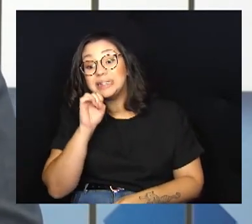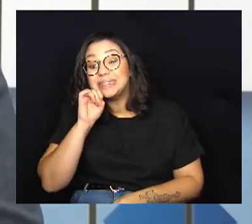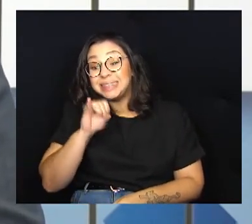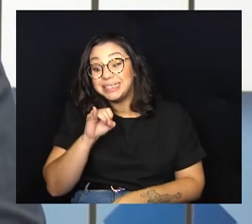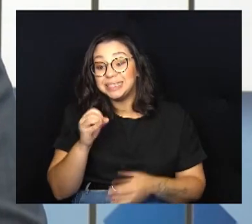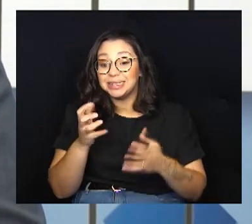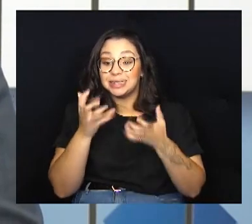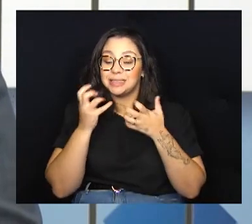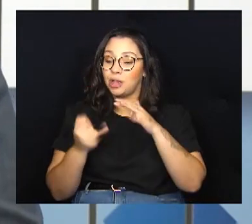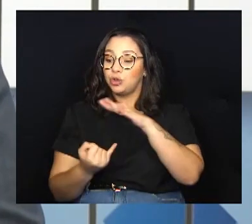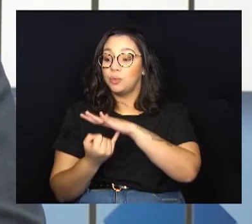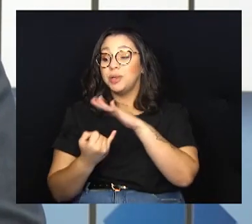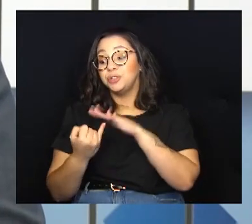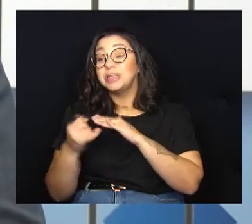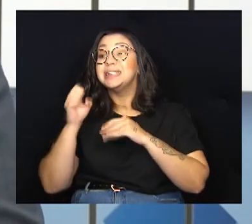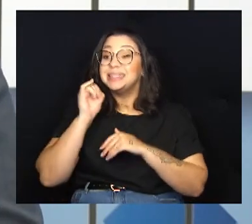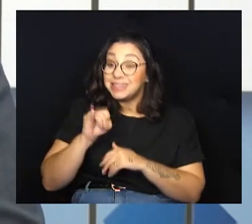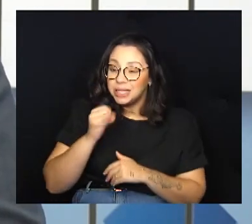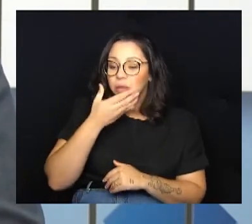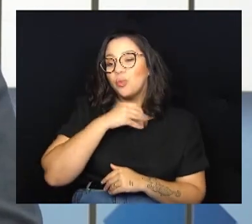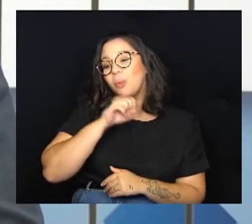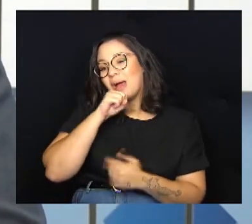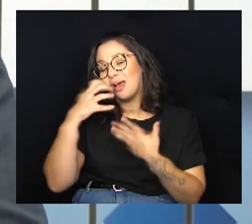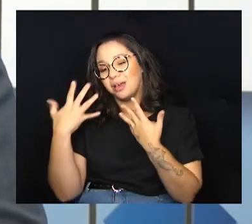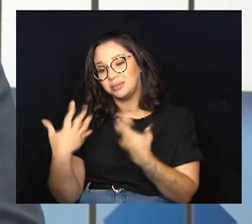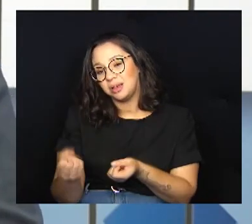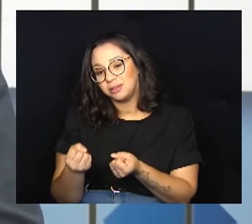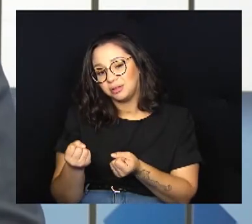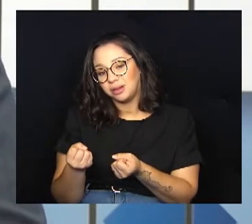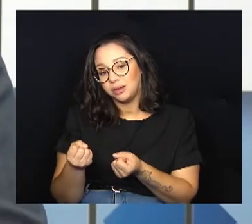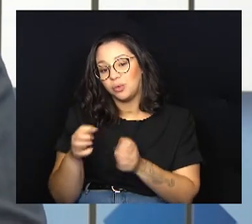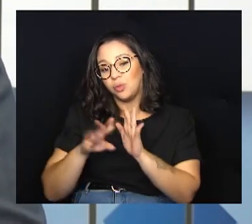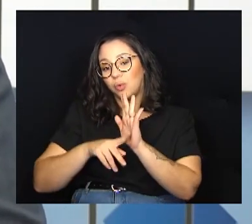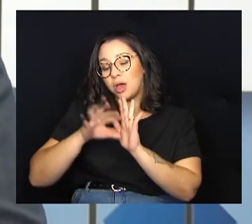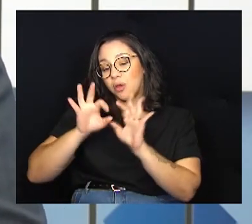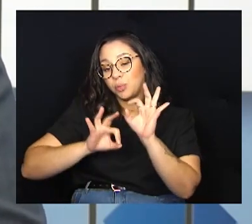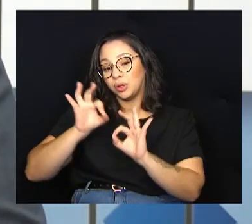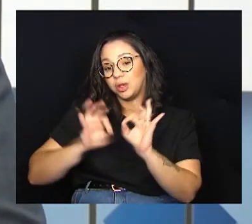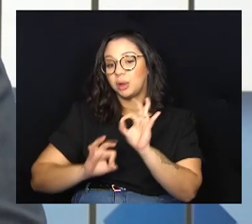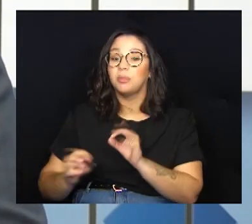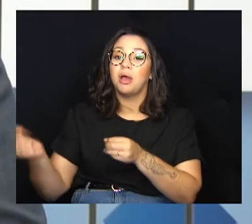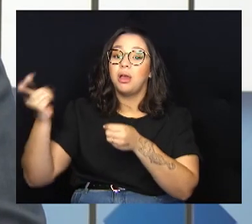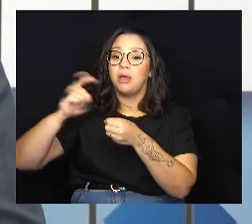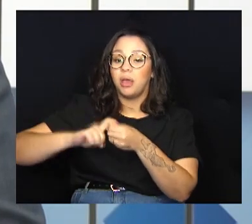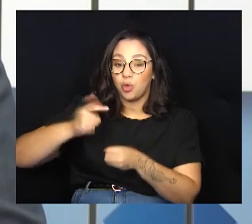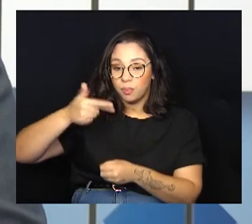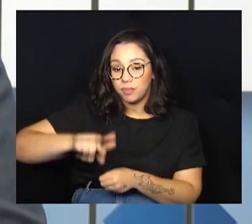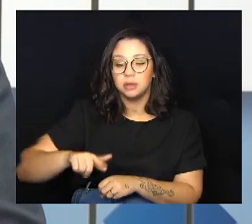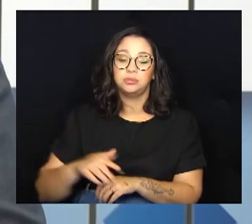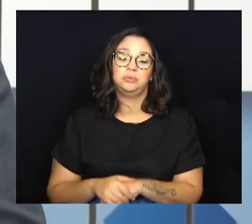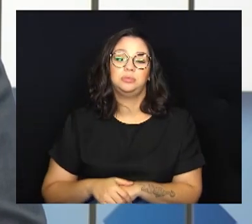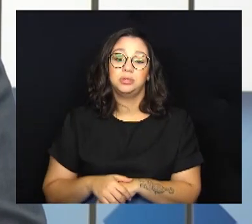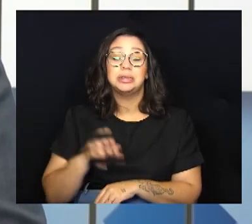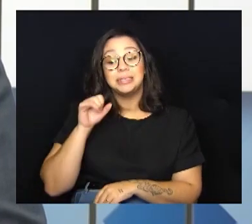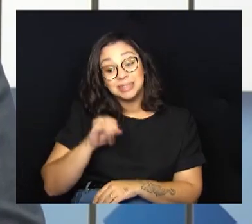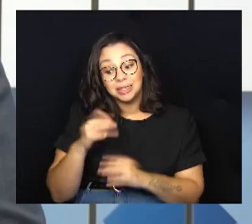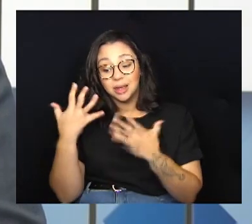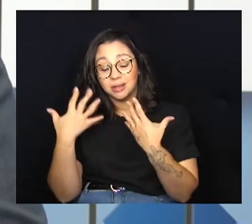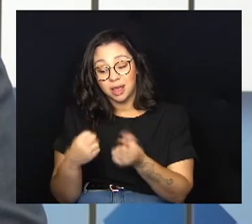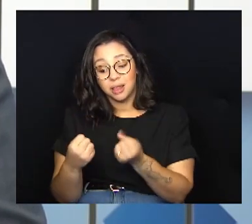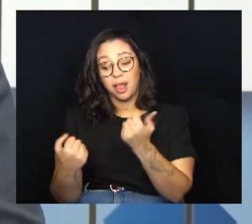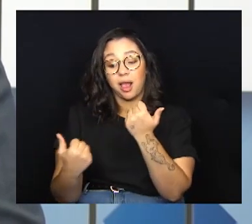dentro das escolas, sendo que não existe o básico, que é tirar essas pessoas de circulação,